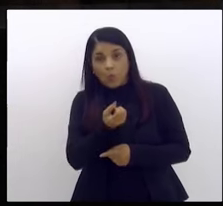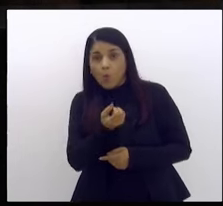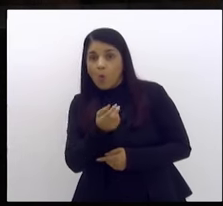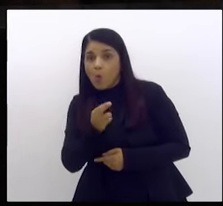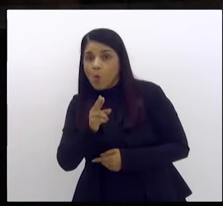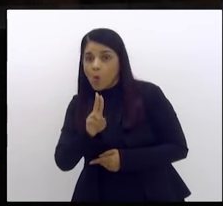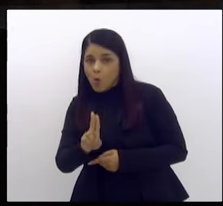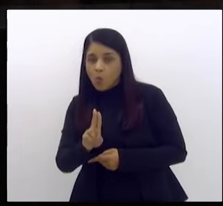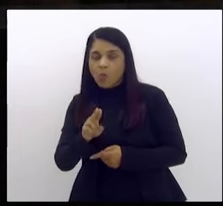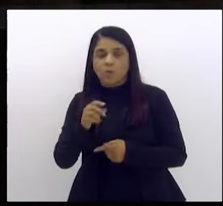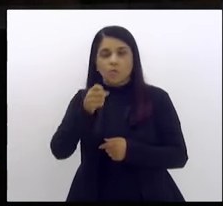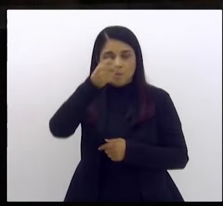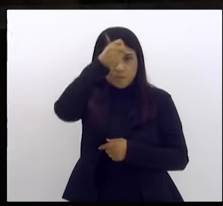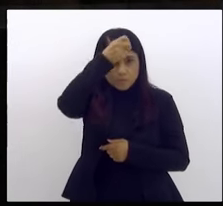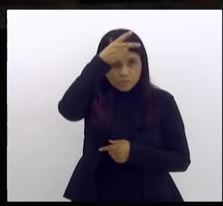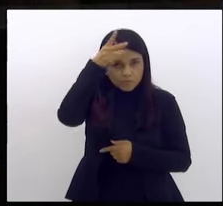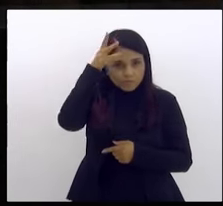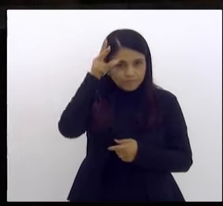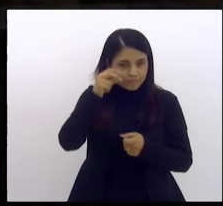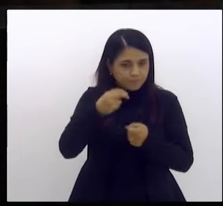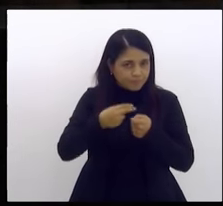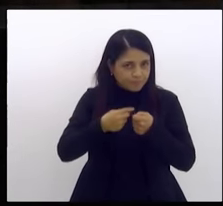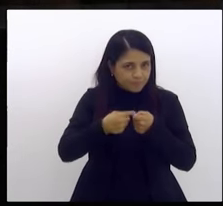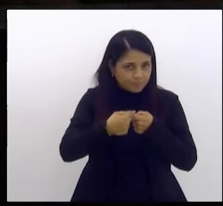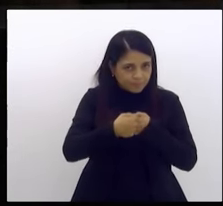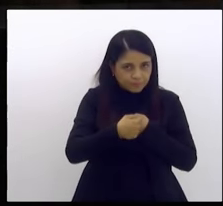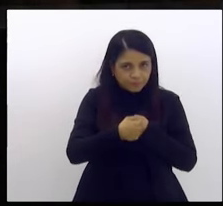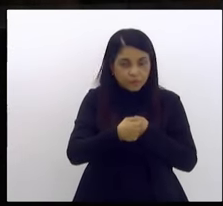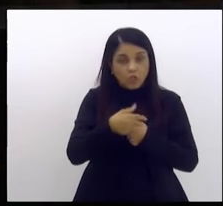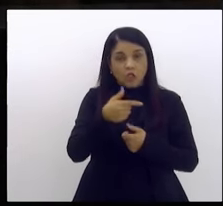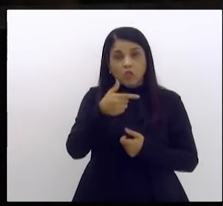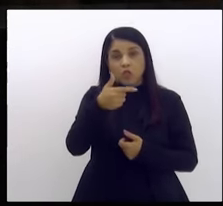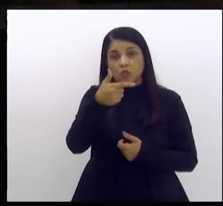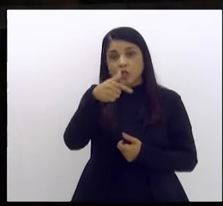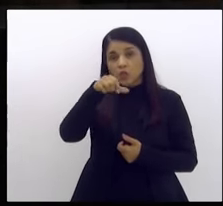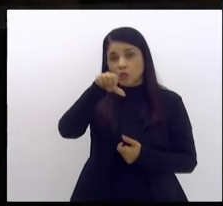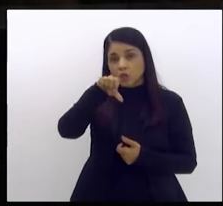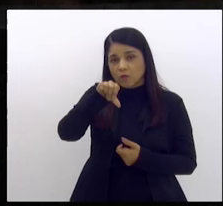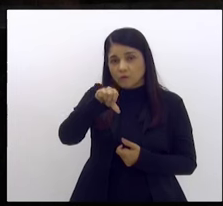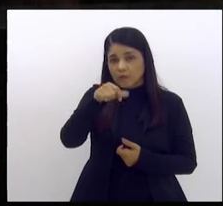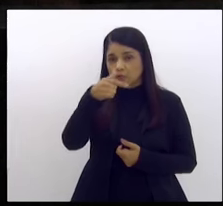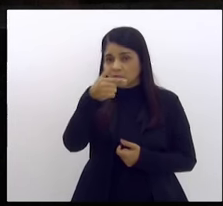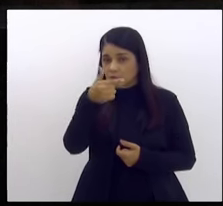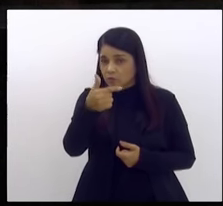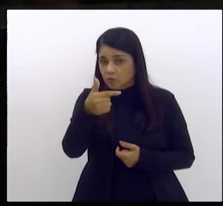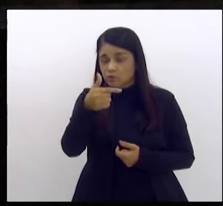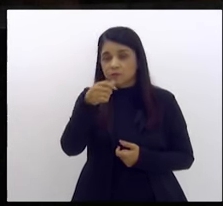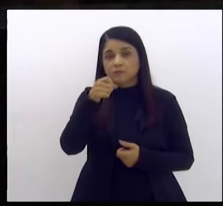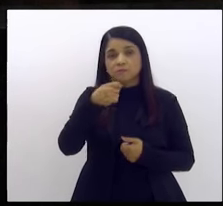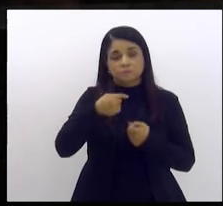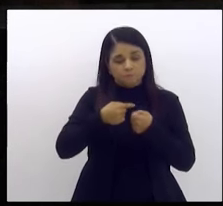dos municípios, de qualquer um dos 92 municípios.